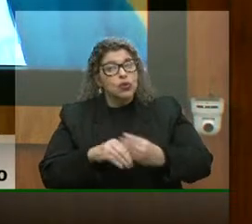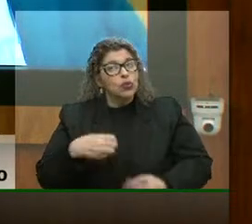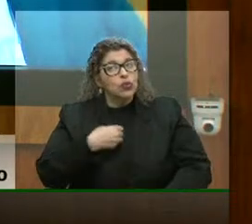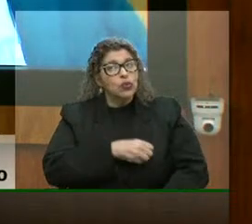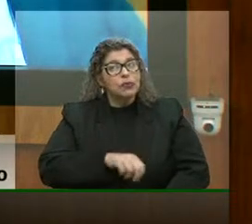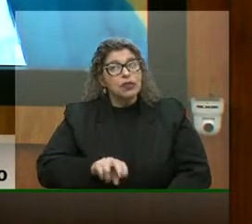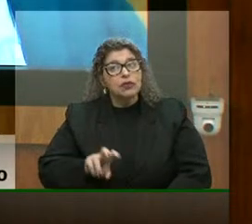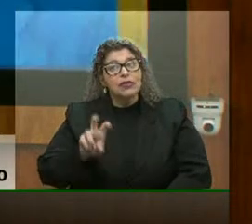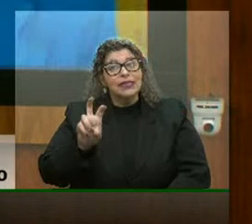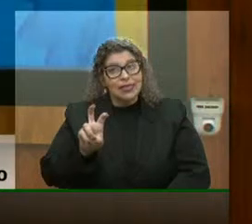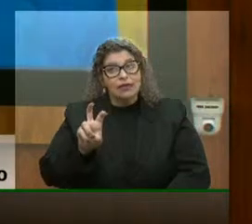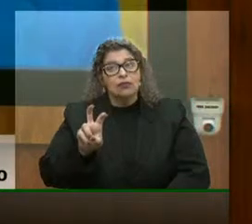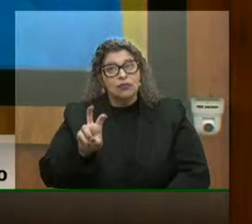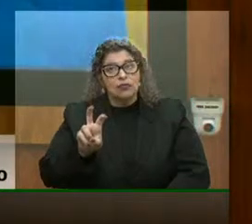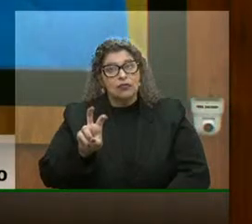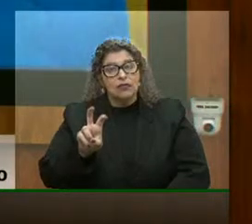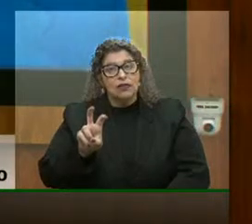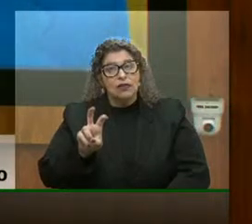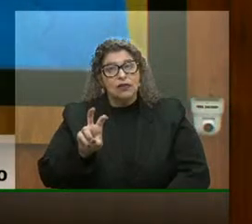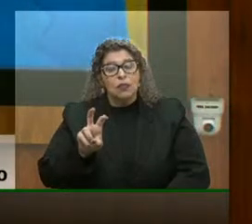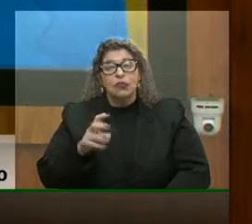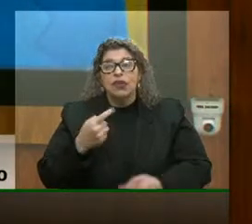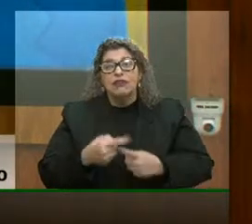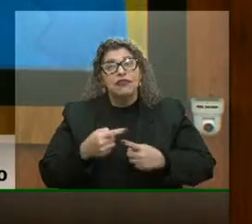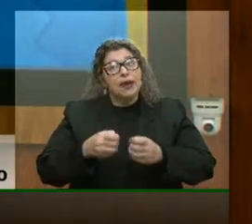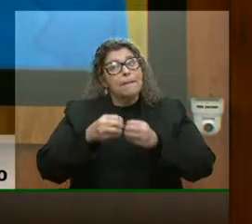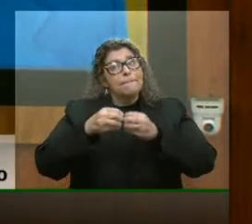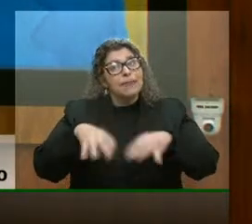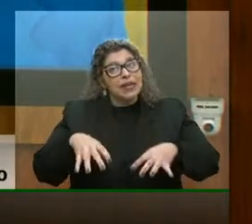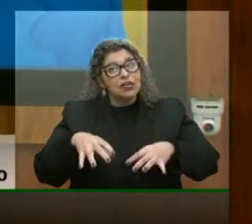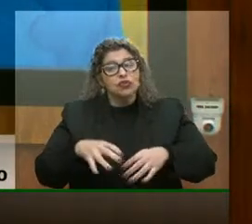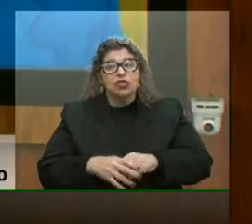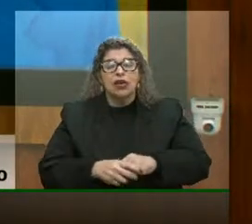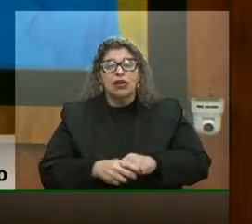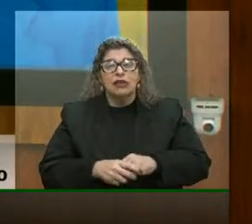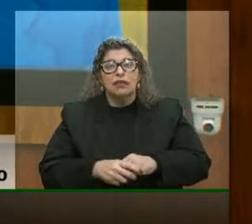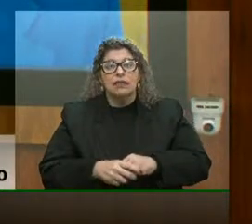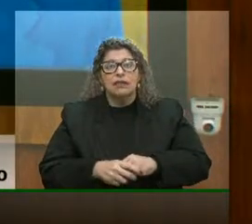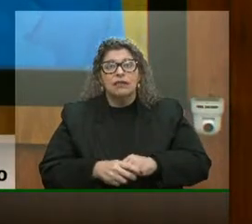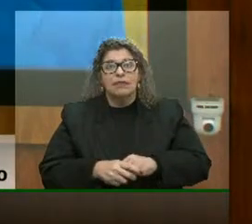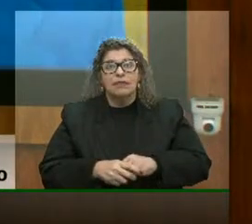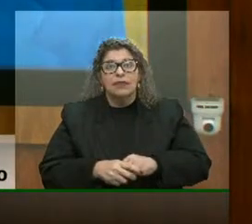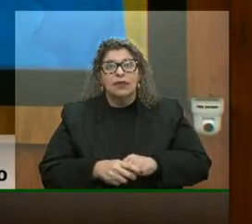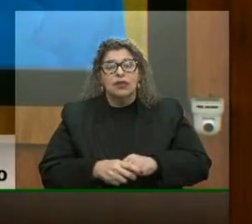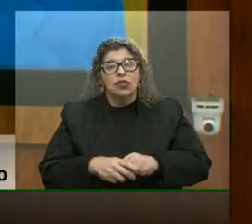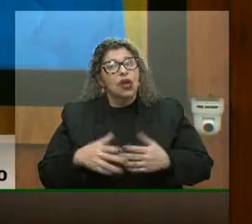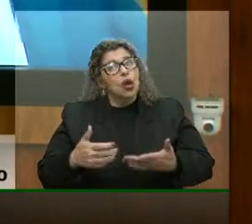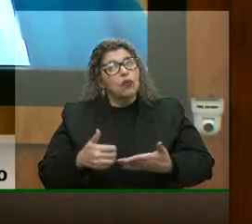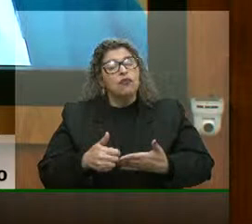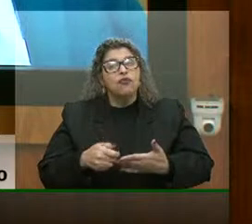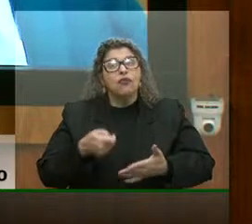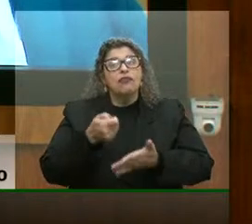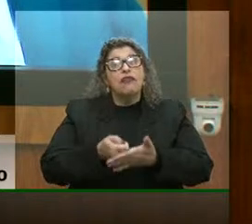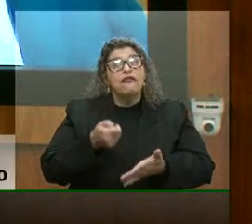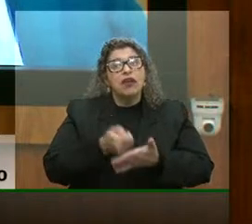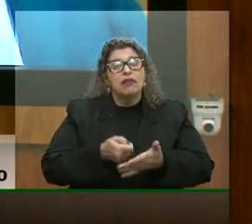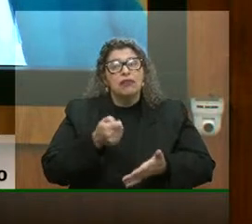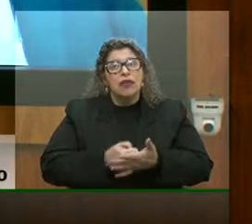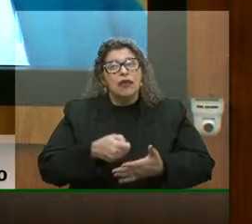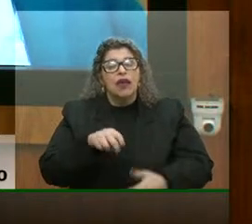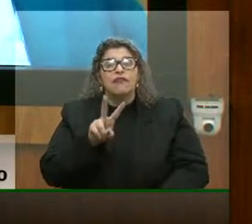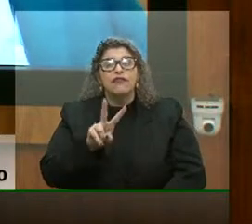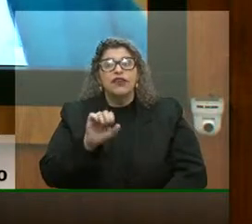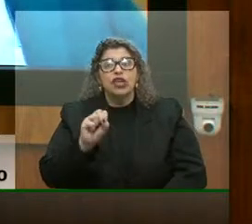isso que aprovada a emenda 1 fica prejudicada a emenda 5. Trata tá, eu quero aprovar a minha, então. Vamos defender a emenda 1, então, as vistorias. Eu